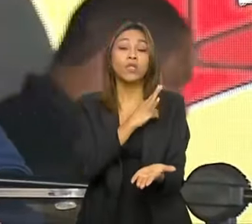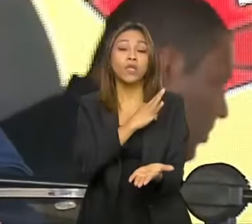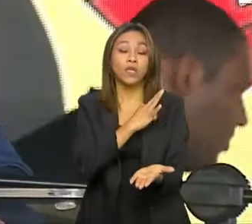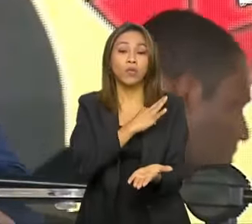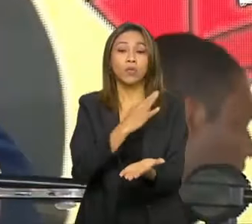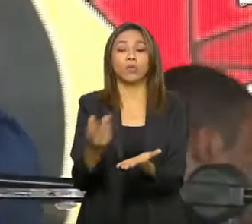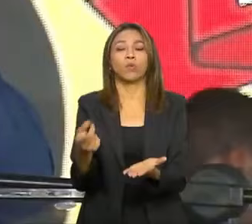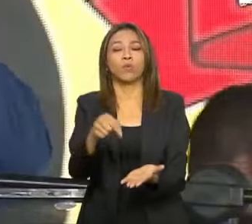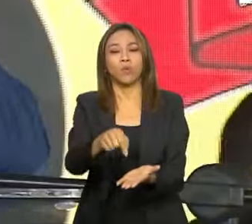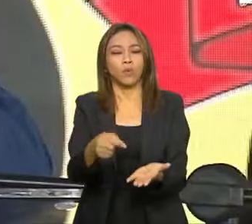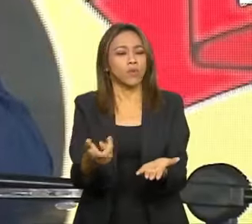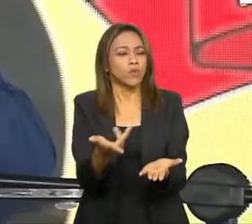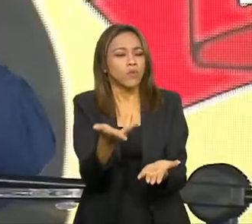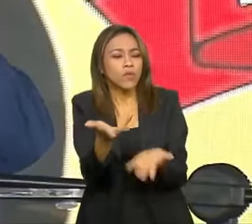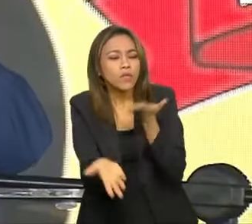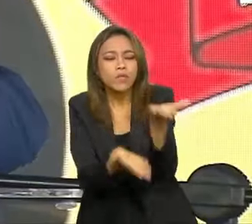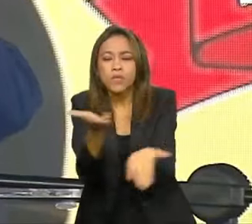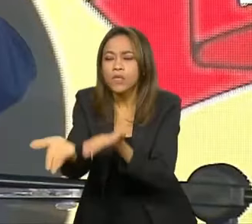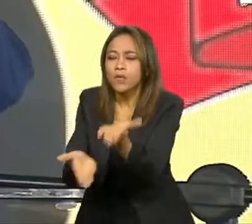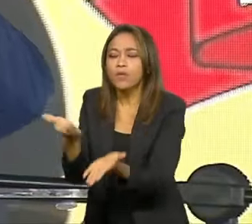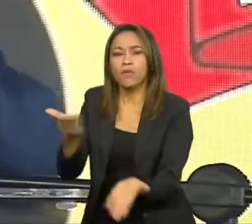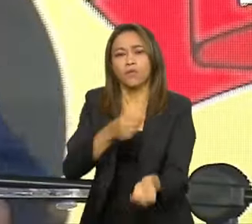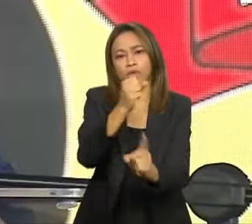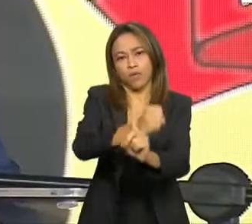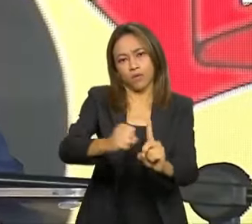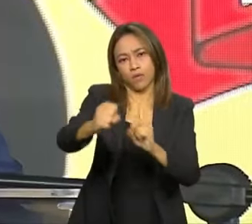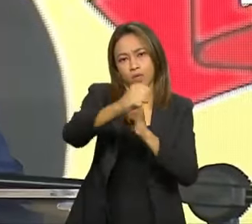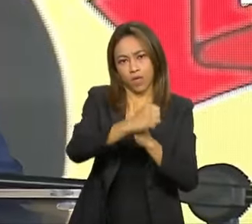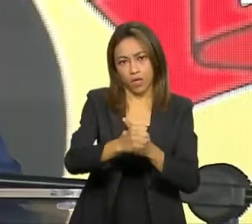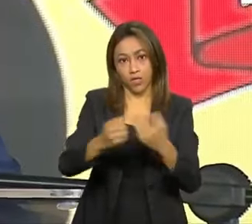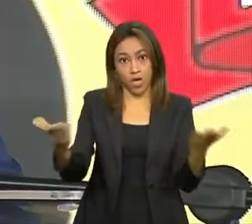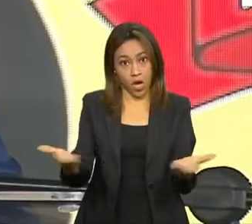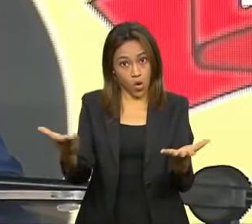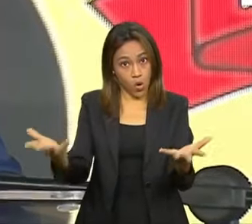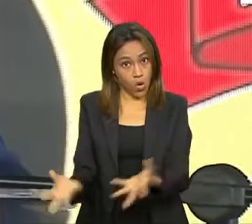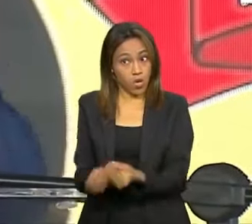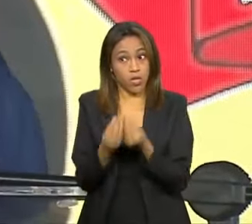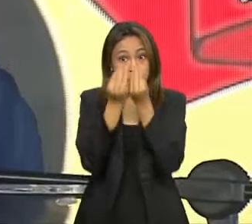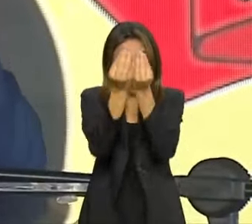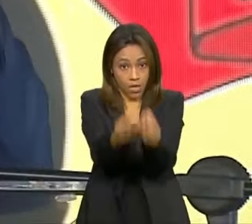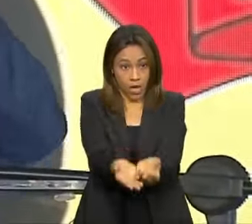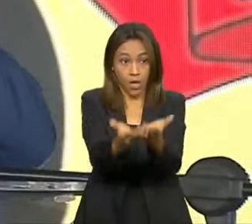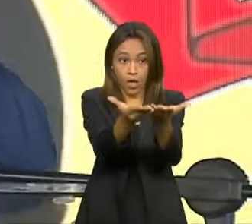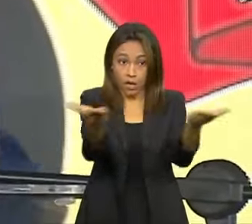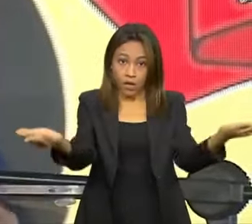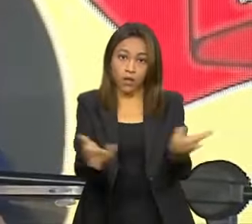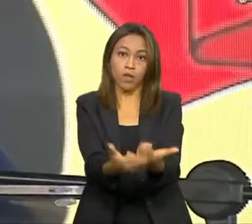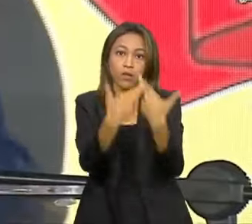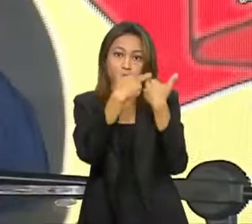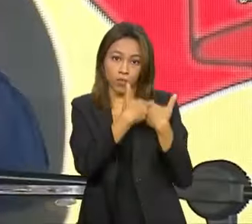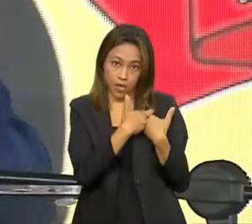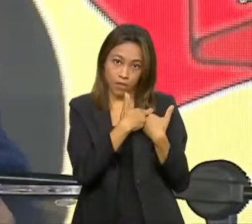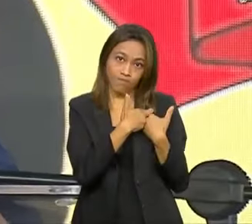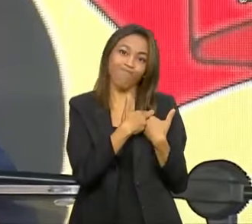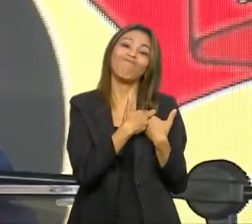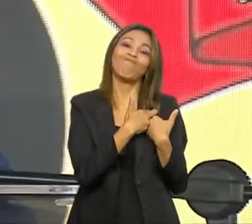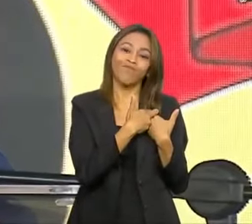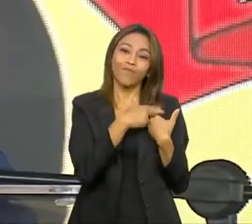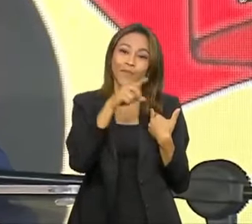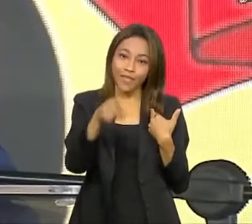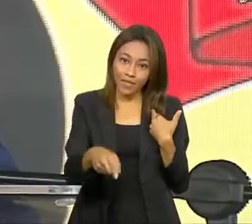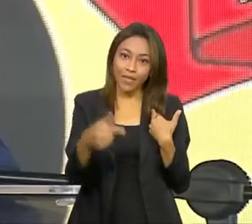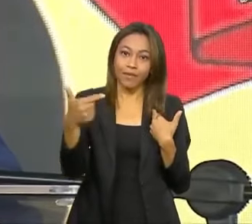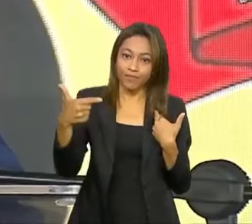população. Grandes poderes os senhores assumem, entre os quais o menor deles é poder andar